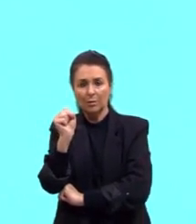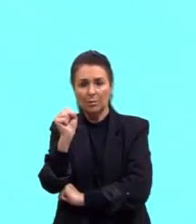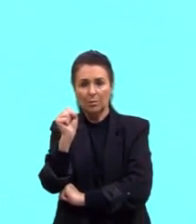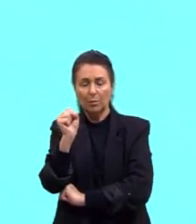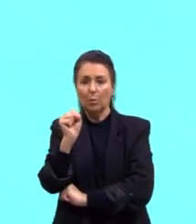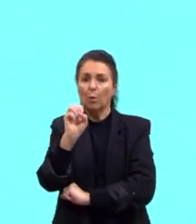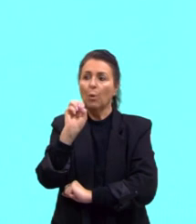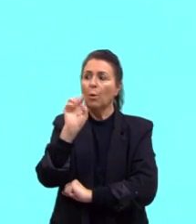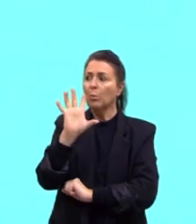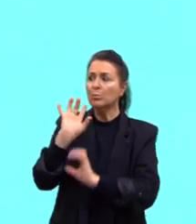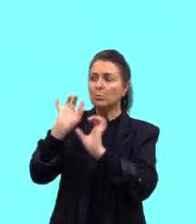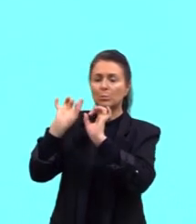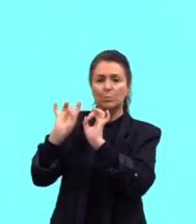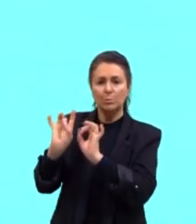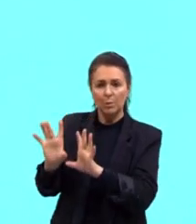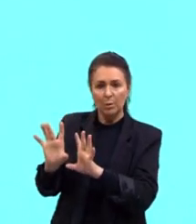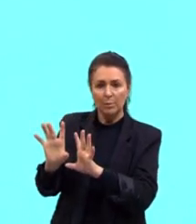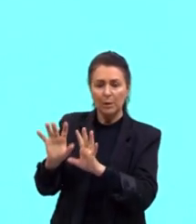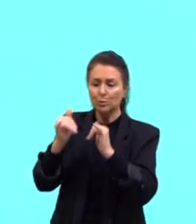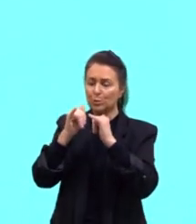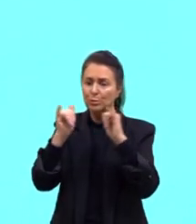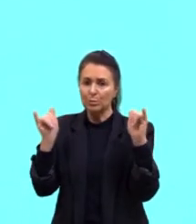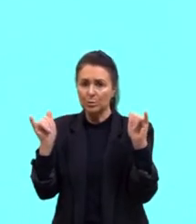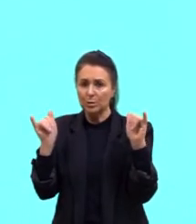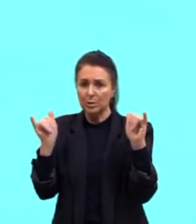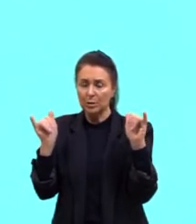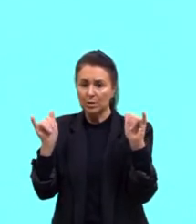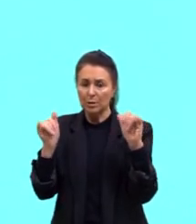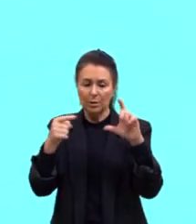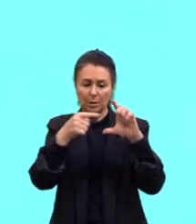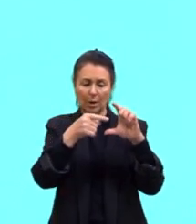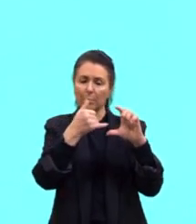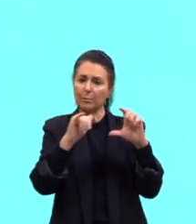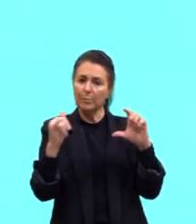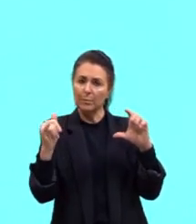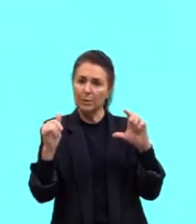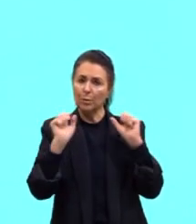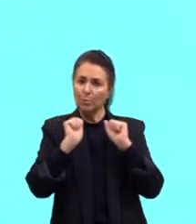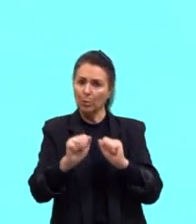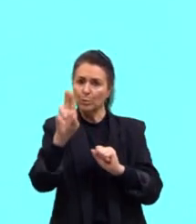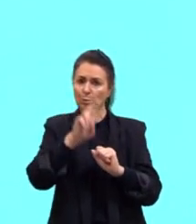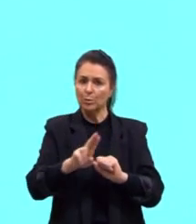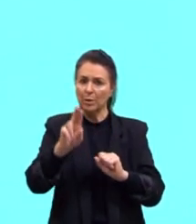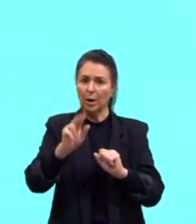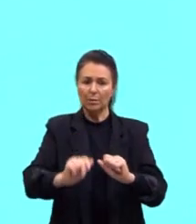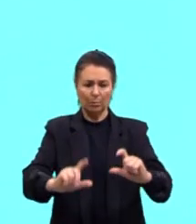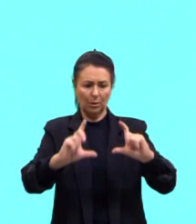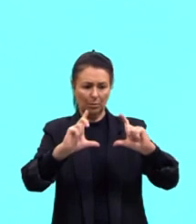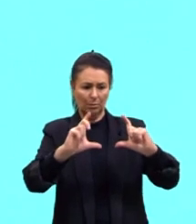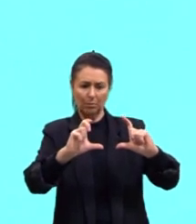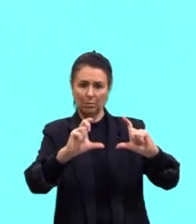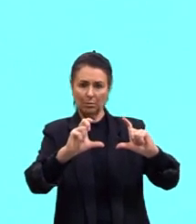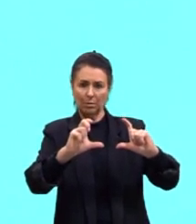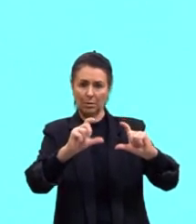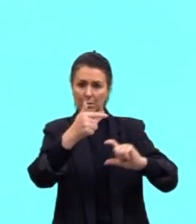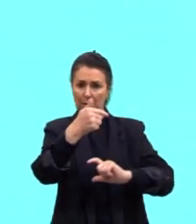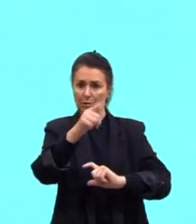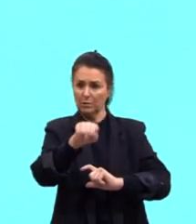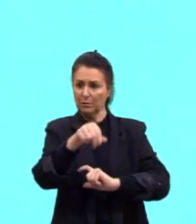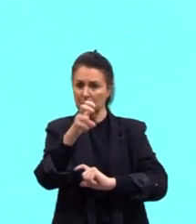sobra né porque que eu vou ter sobra de energia ali na pilha eu posso utilizar uma câmera digital que precisa de